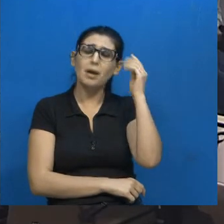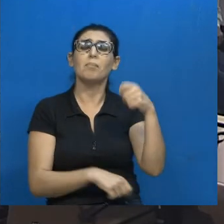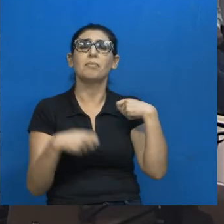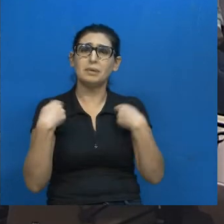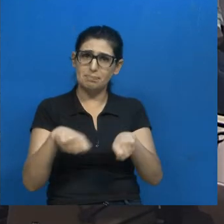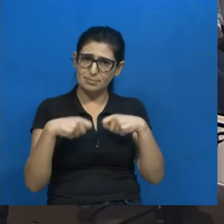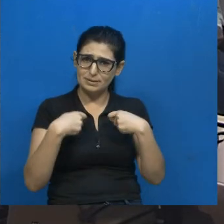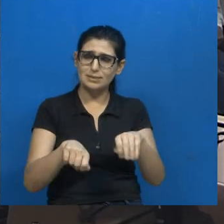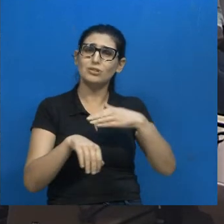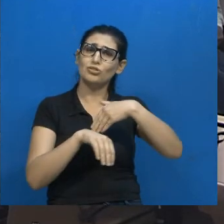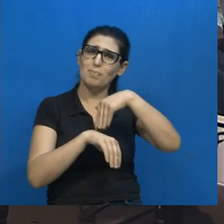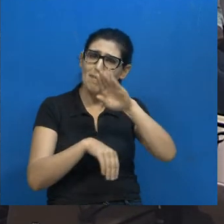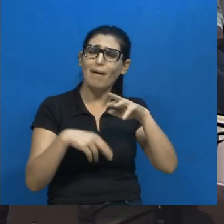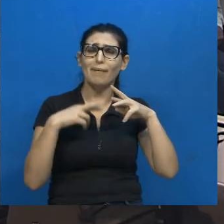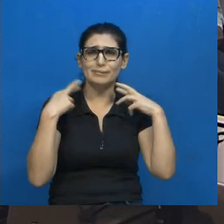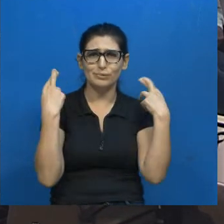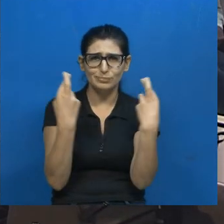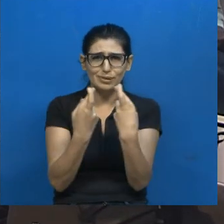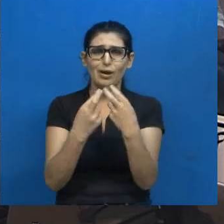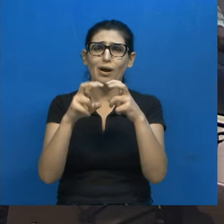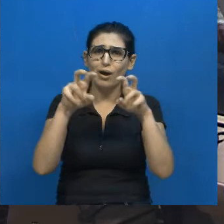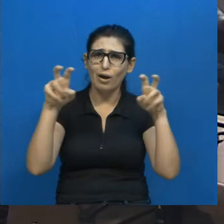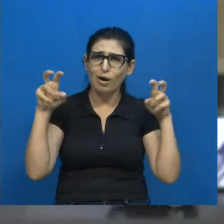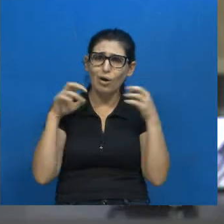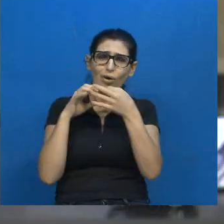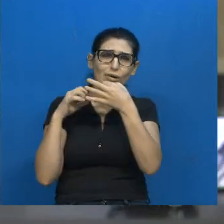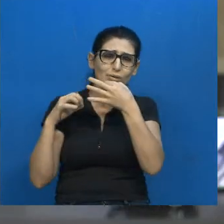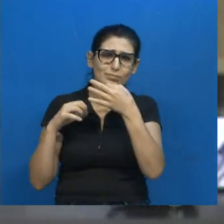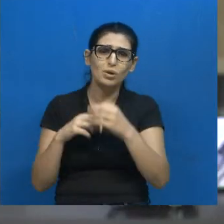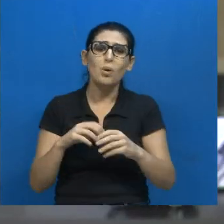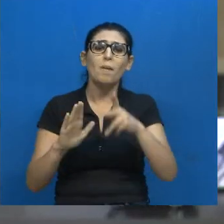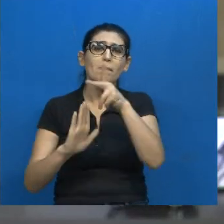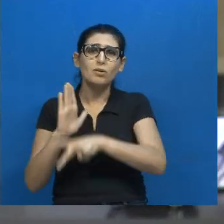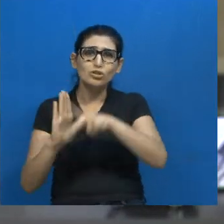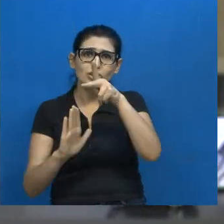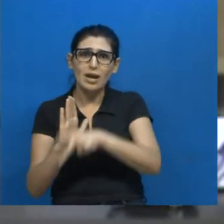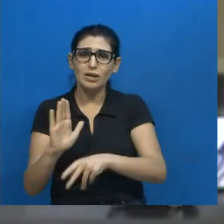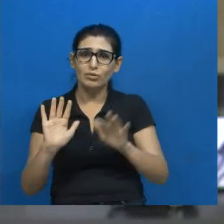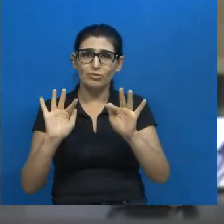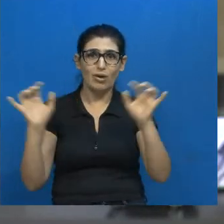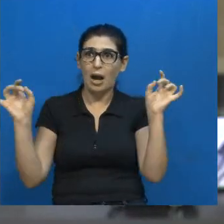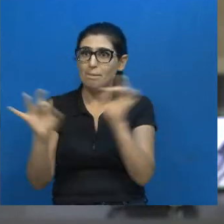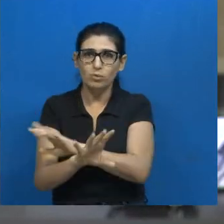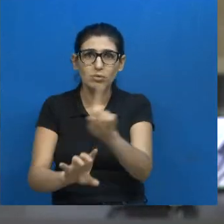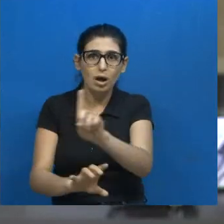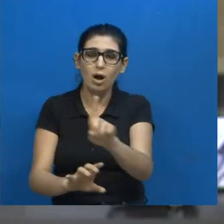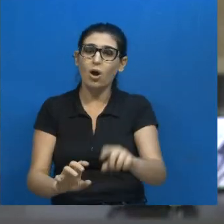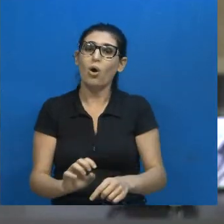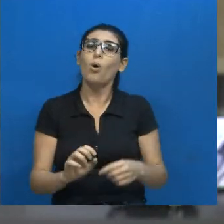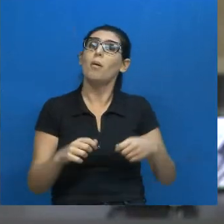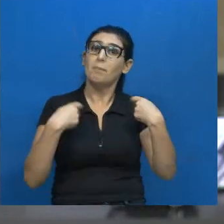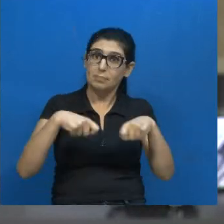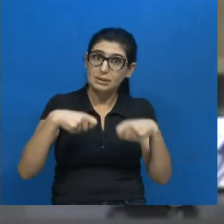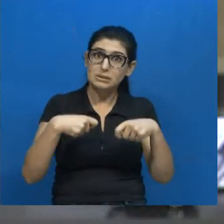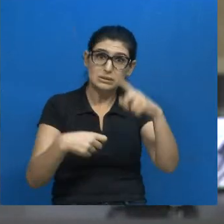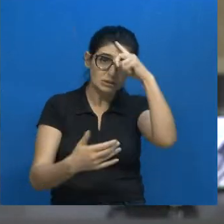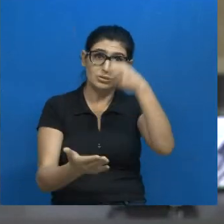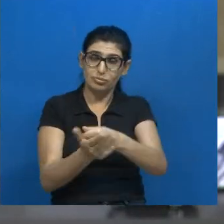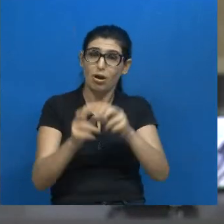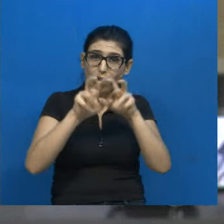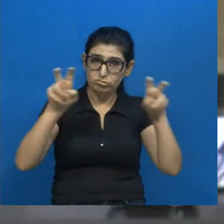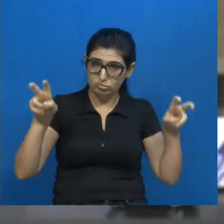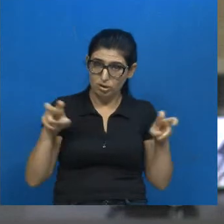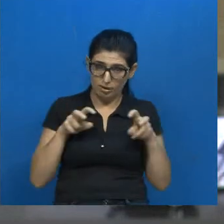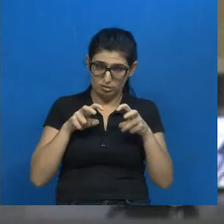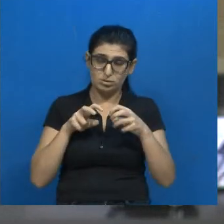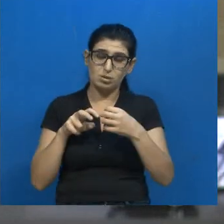de mais. Se a gente pegar... Não, o projeto não está definido, a gente vai construir junto. A audiência pública é para isso. Nós vamos